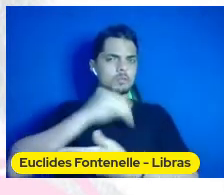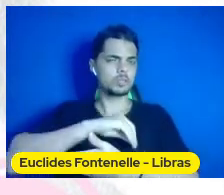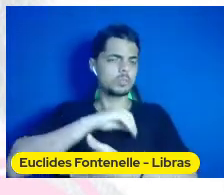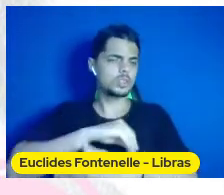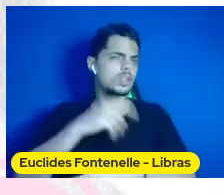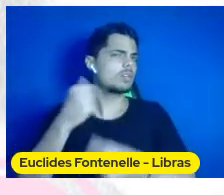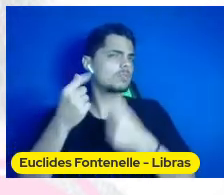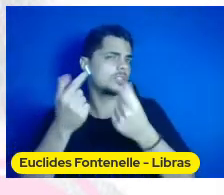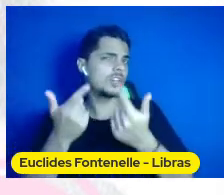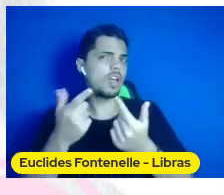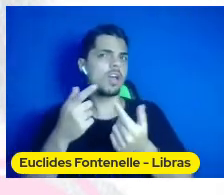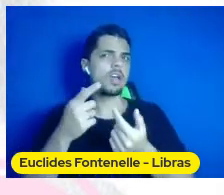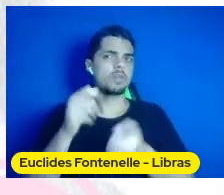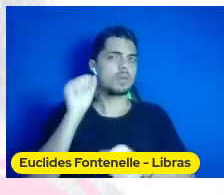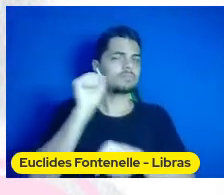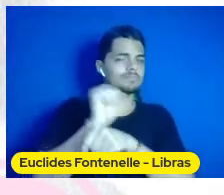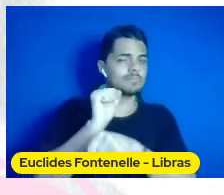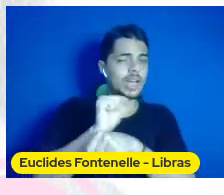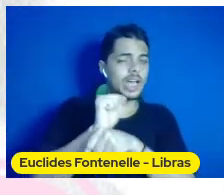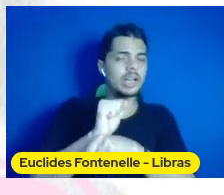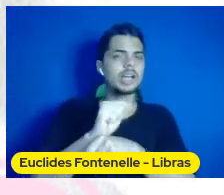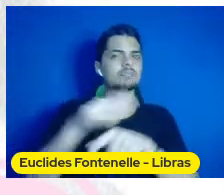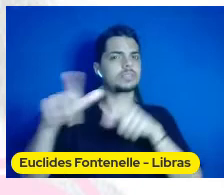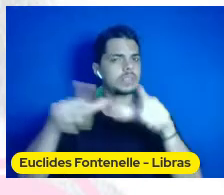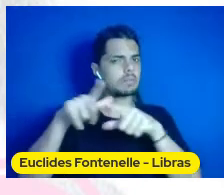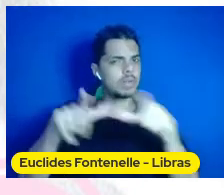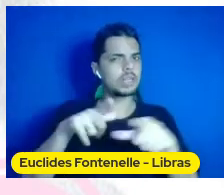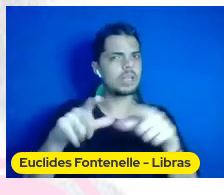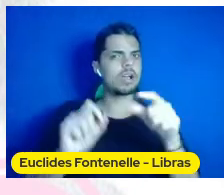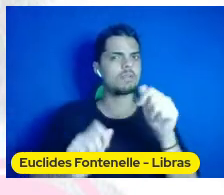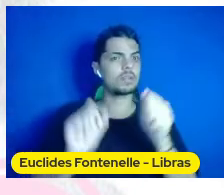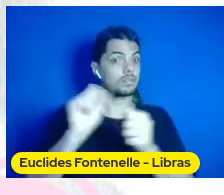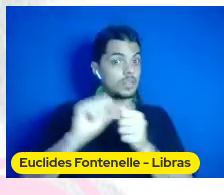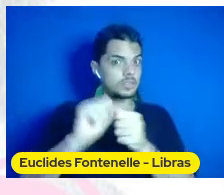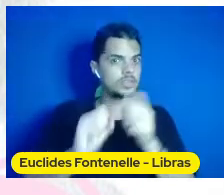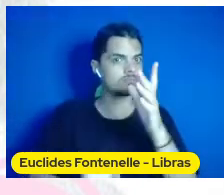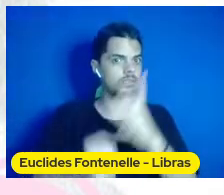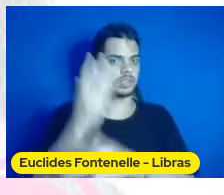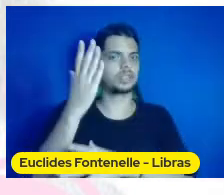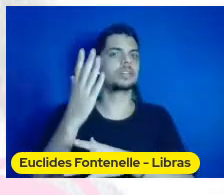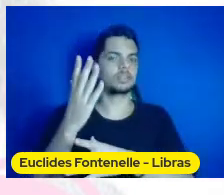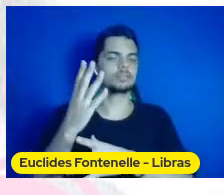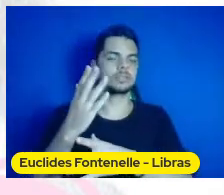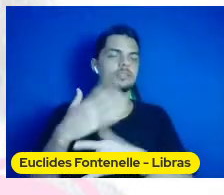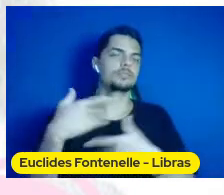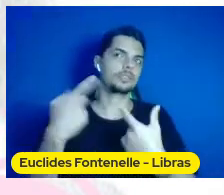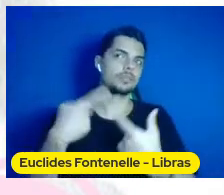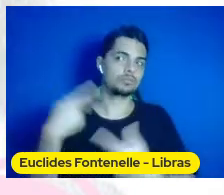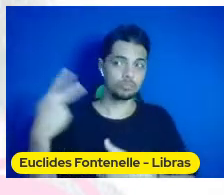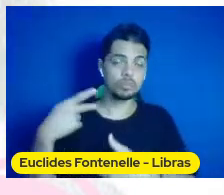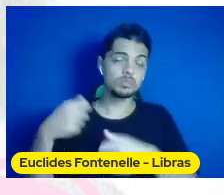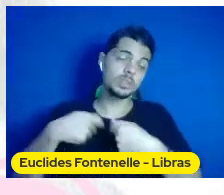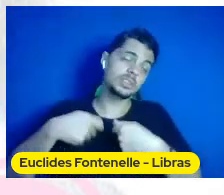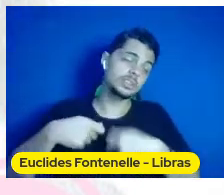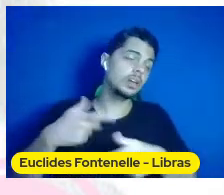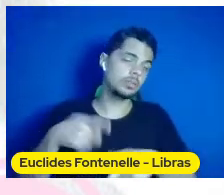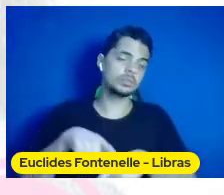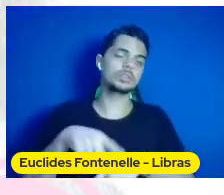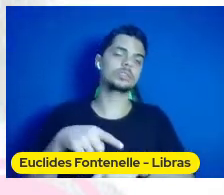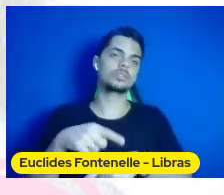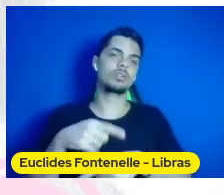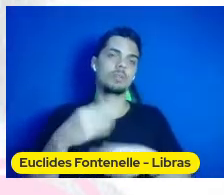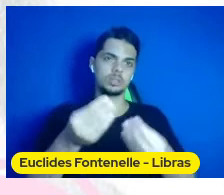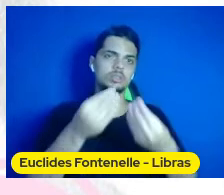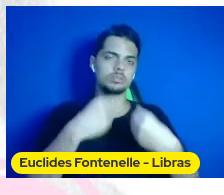poder disponibilizar esse tempo, para poder produzir, a gente vê realmente esses entraves,